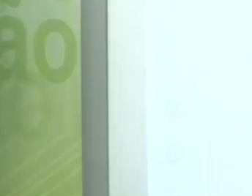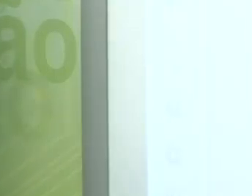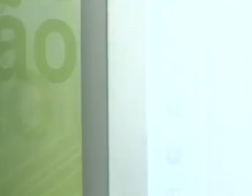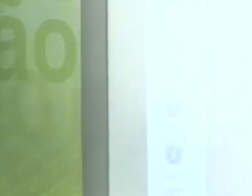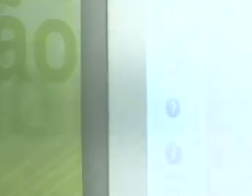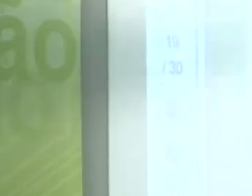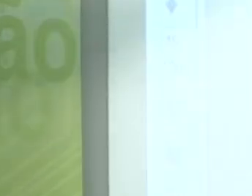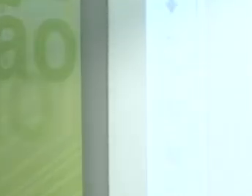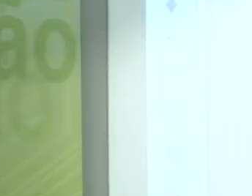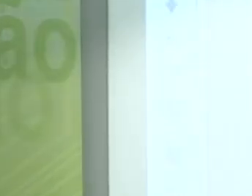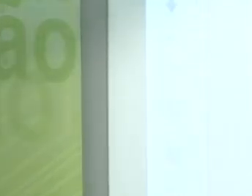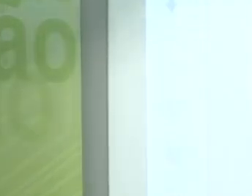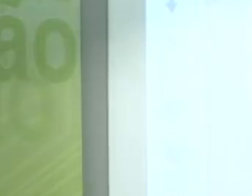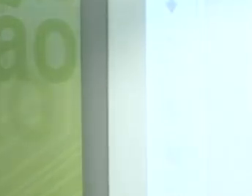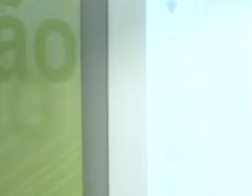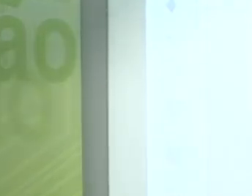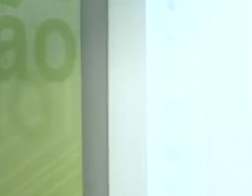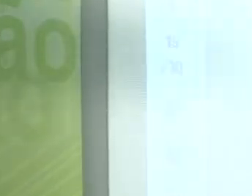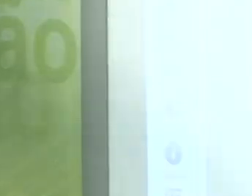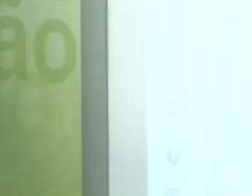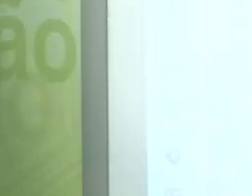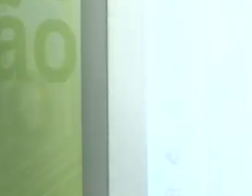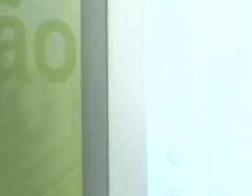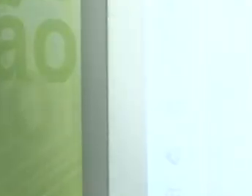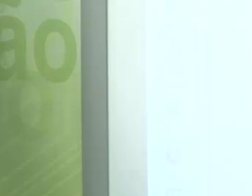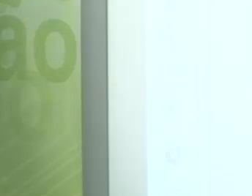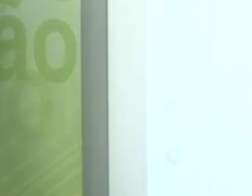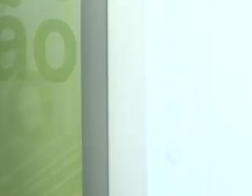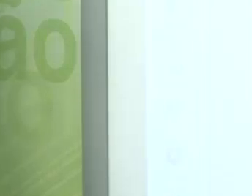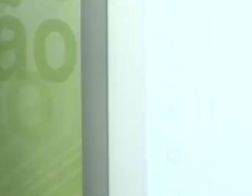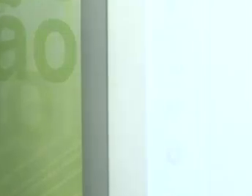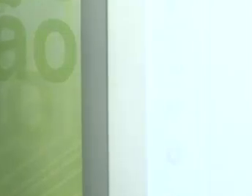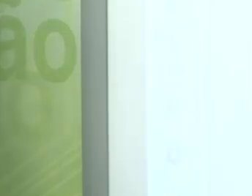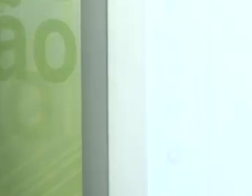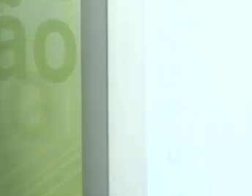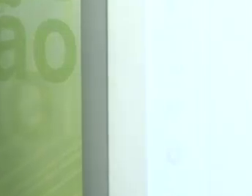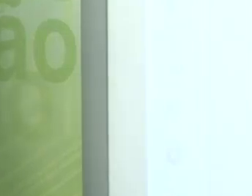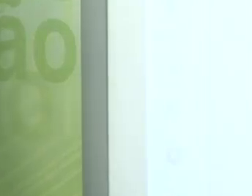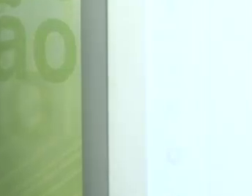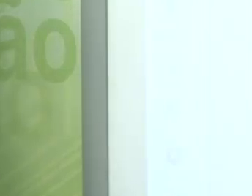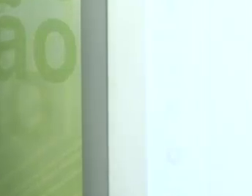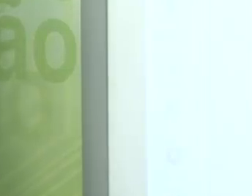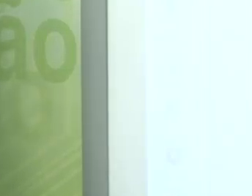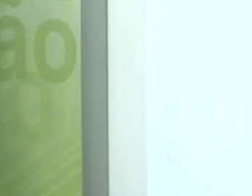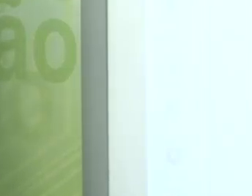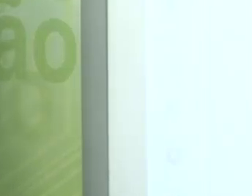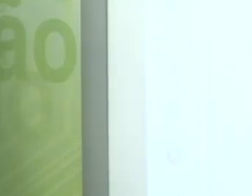inclusive, ele mostra como implementar esse relacionamento certinho, né, passo a passo.